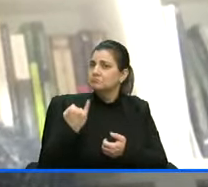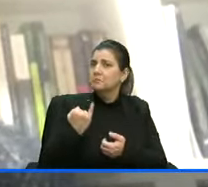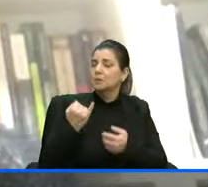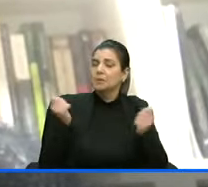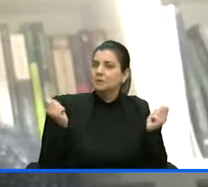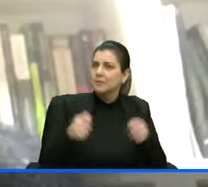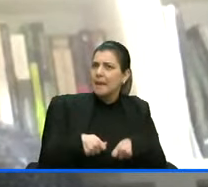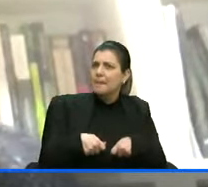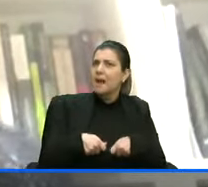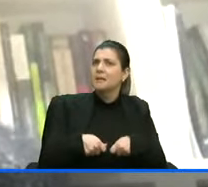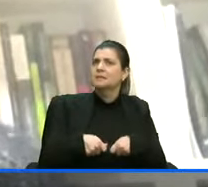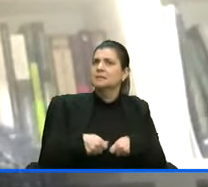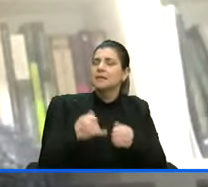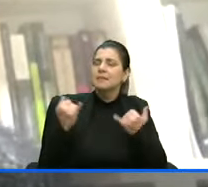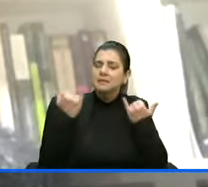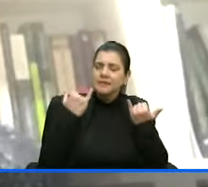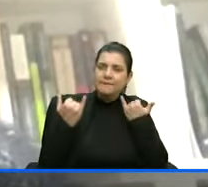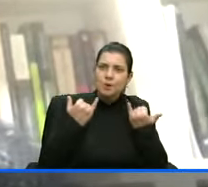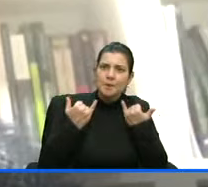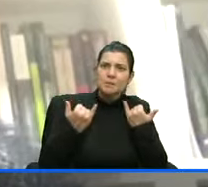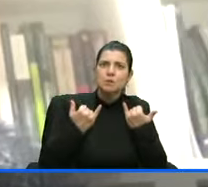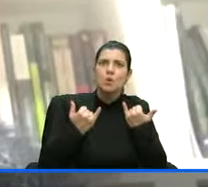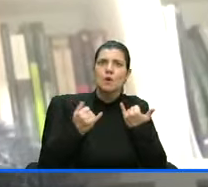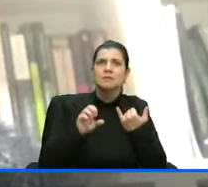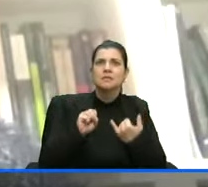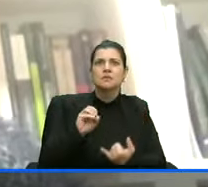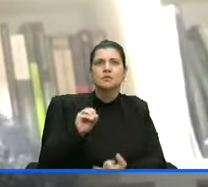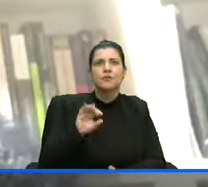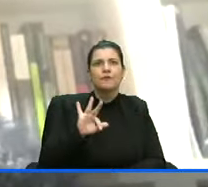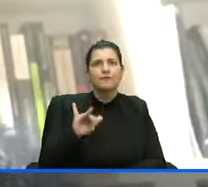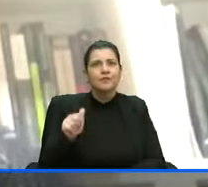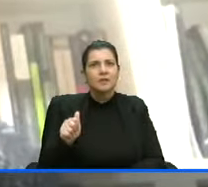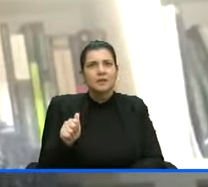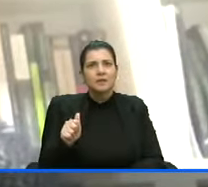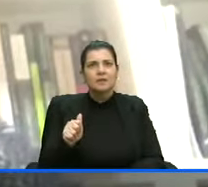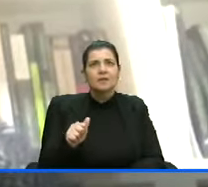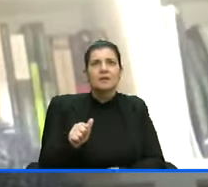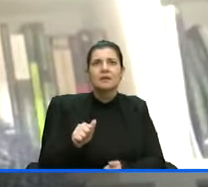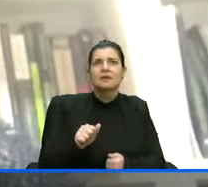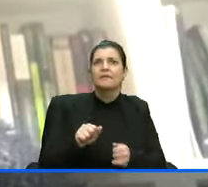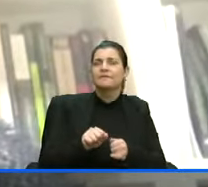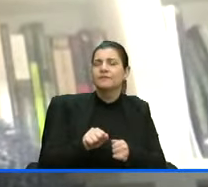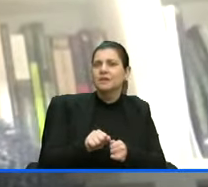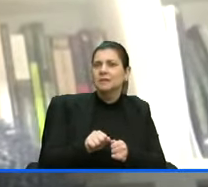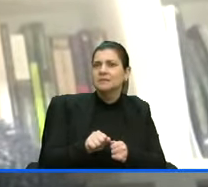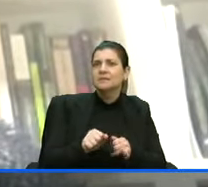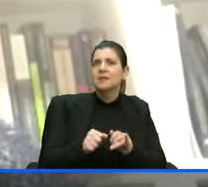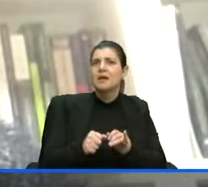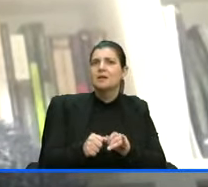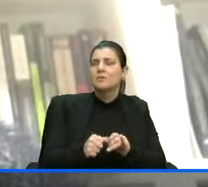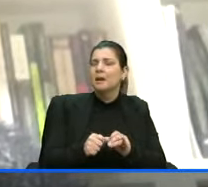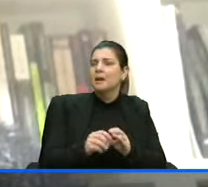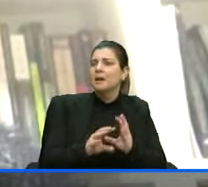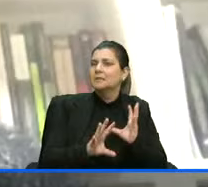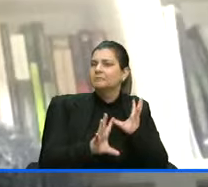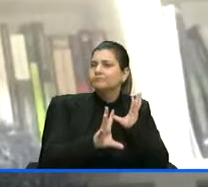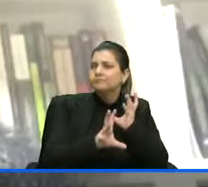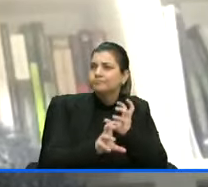potentes, assim, nos seus dados, né? A Sofia apresenta, acho que a radiografia do tribunal, ela é